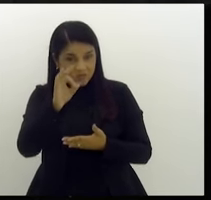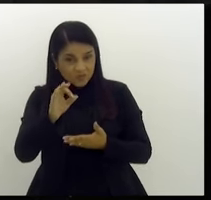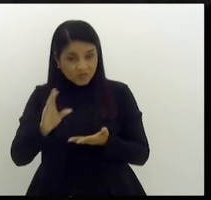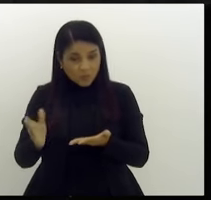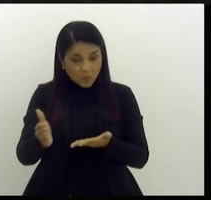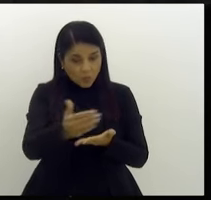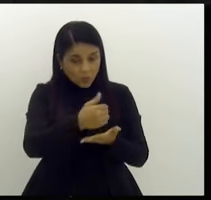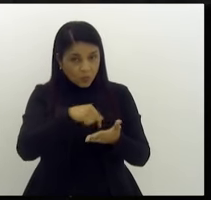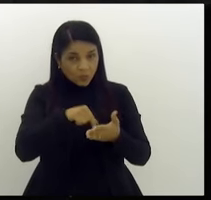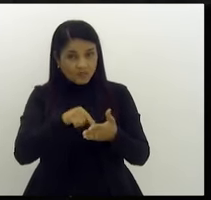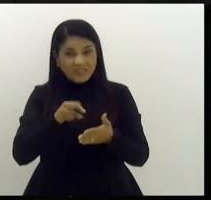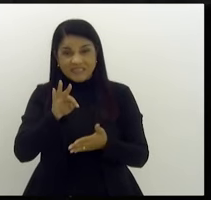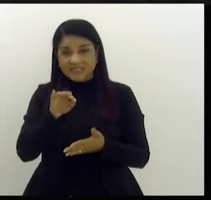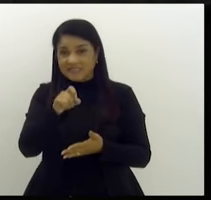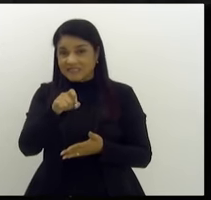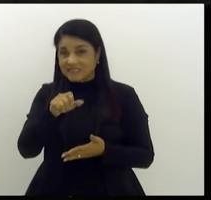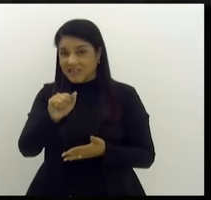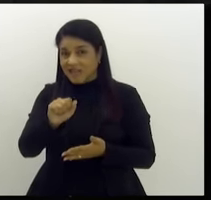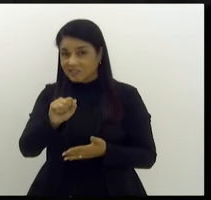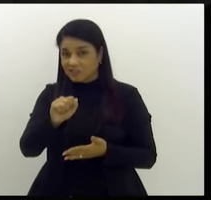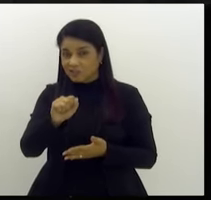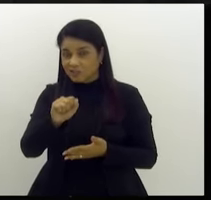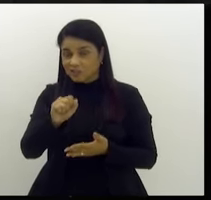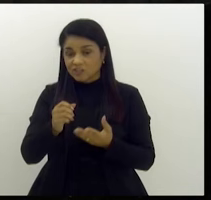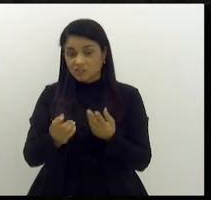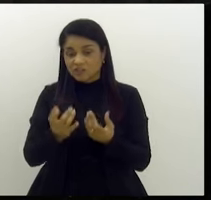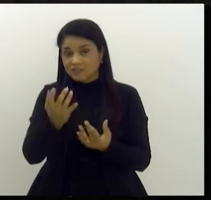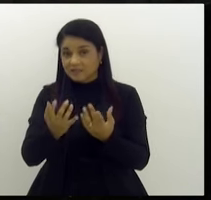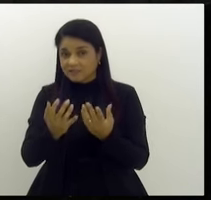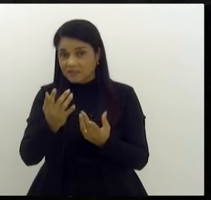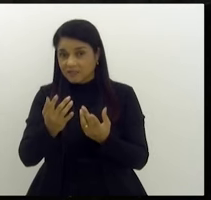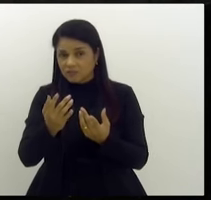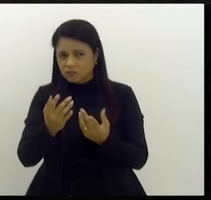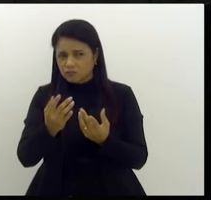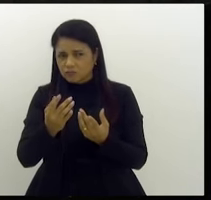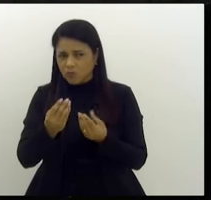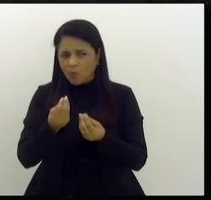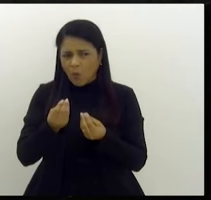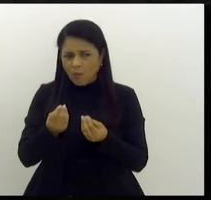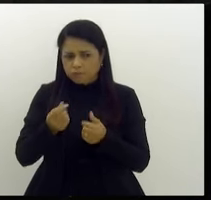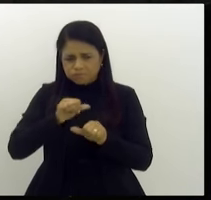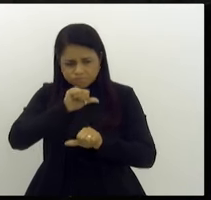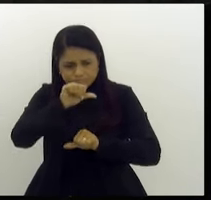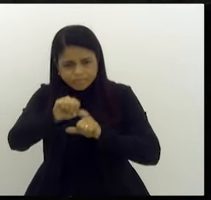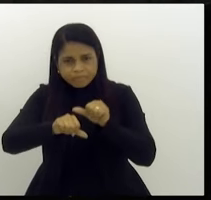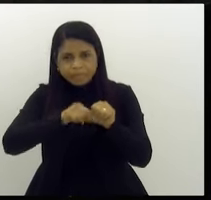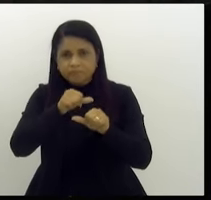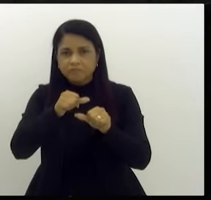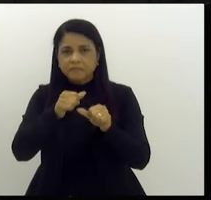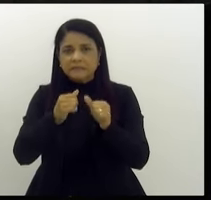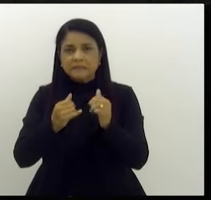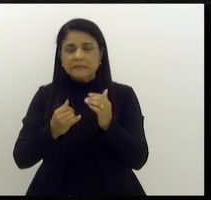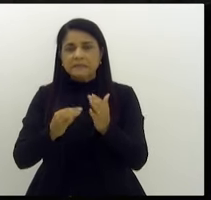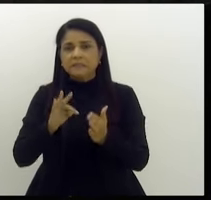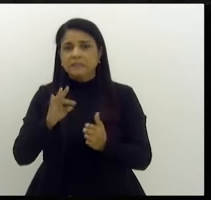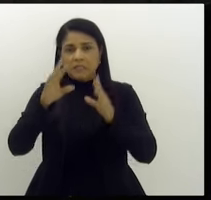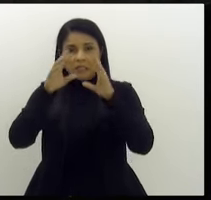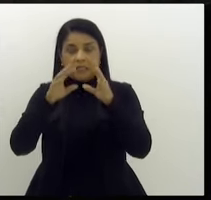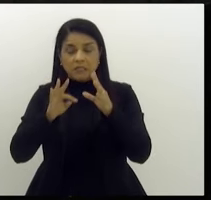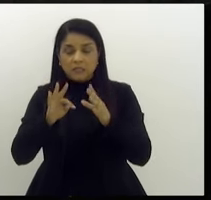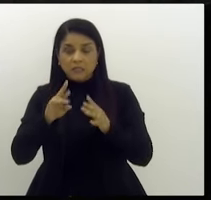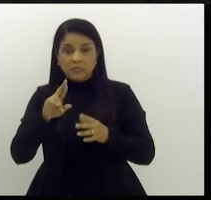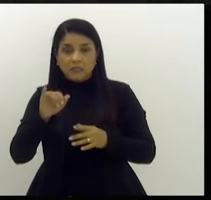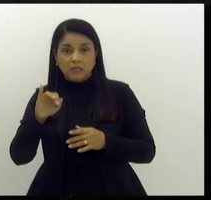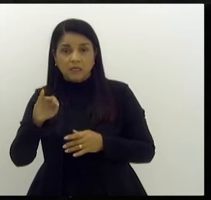taxa de incêndio bom Como que uma taxa vira tributo Porque como que aquela o